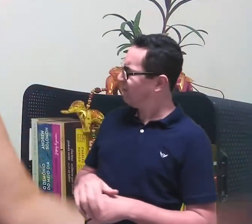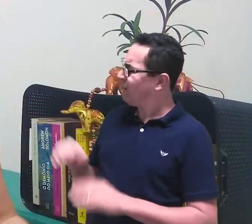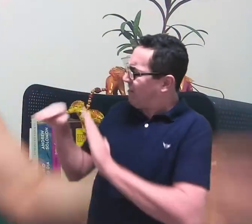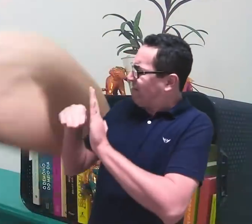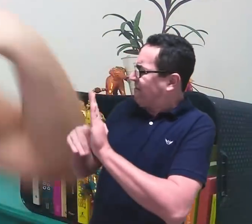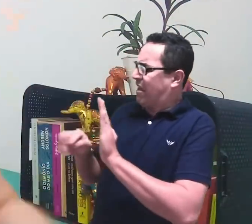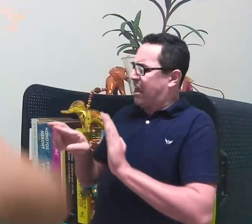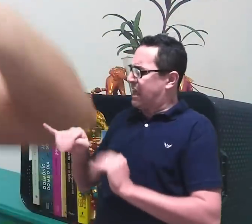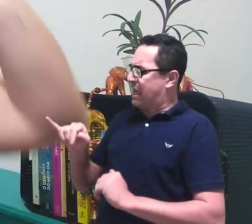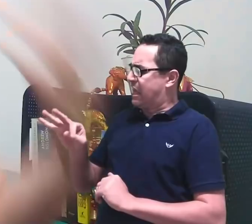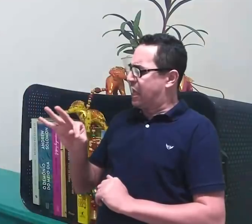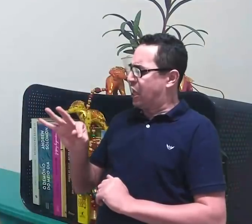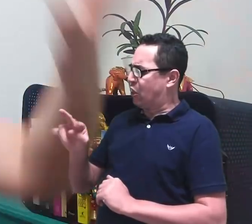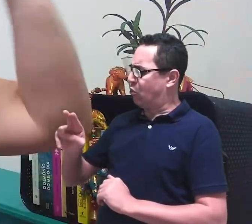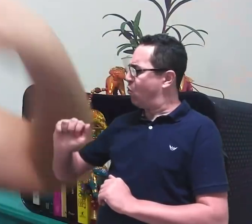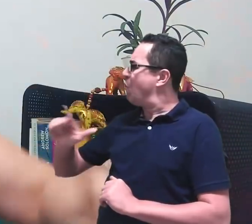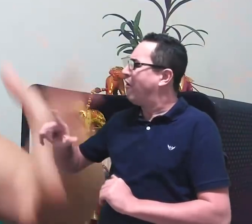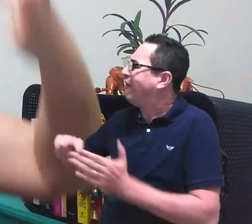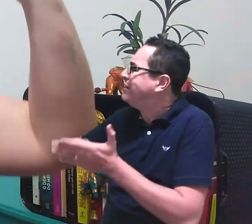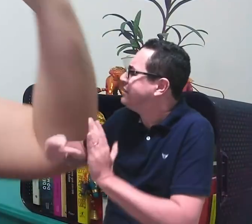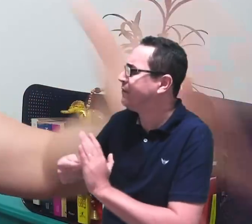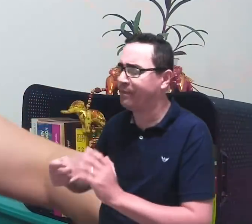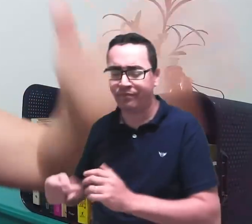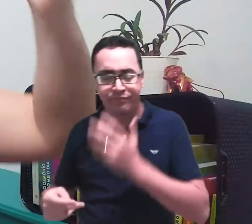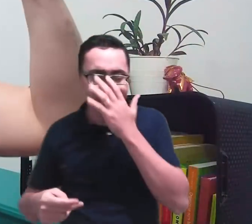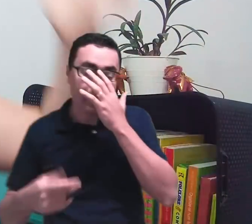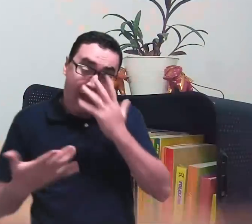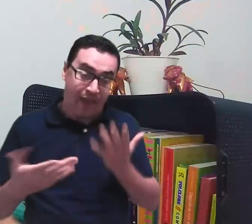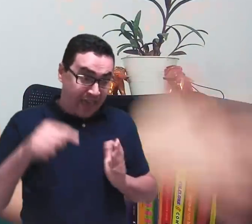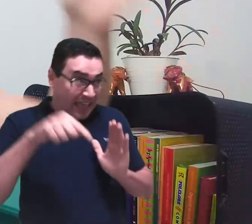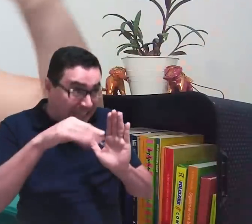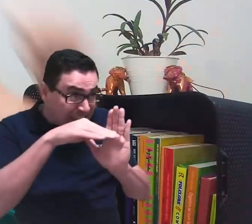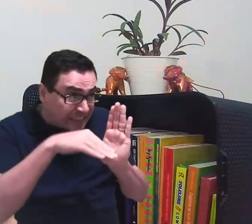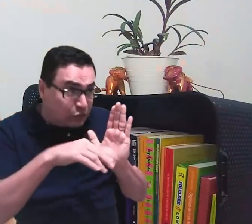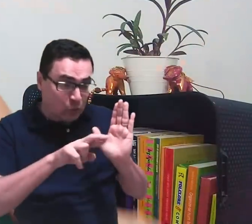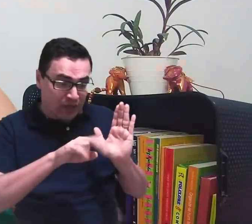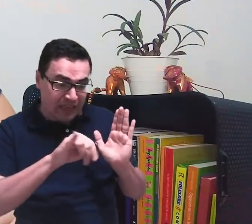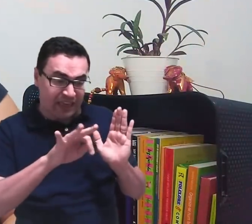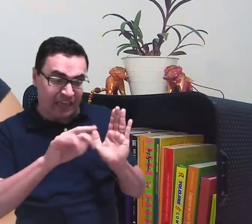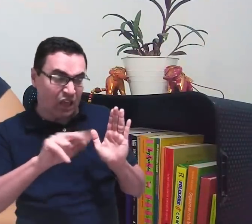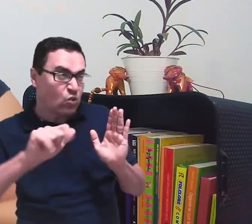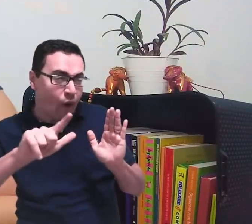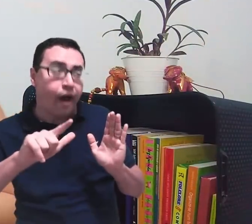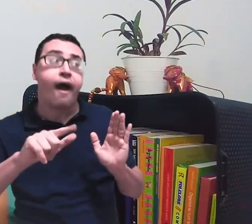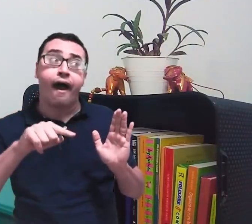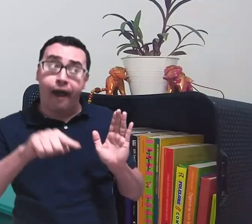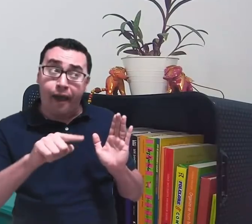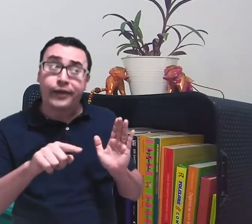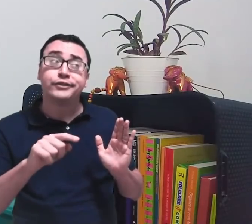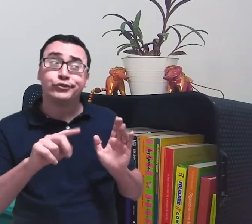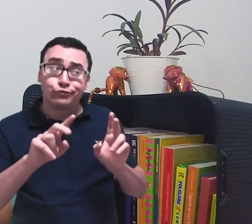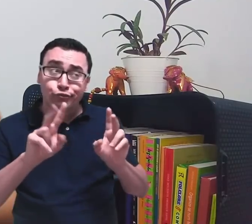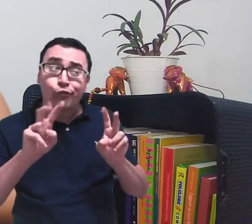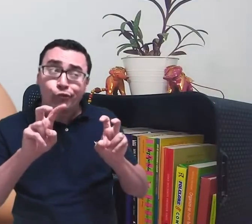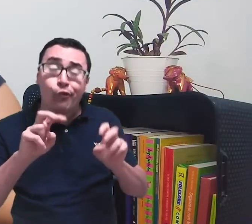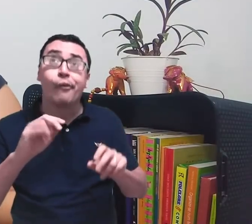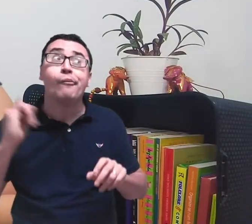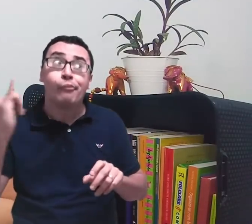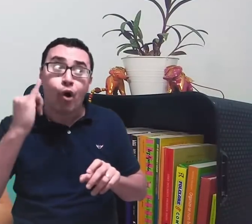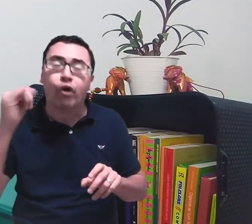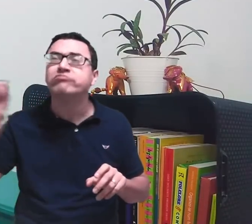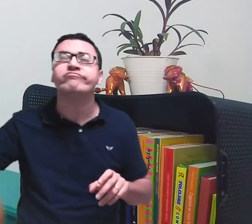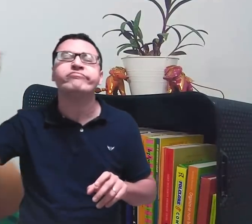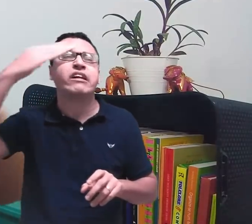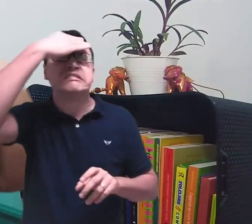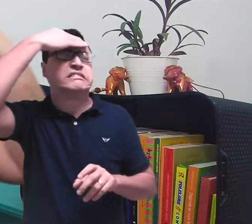É outra coisa também muito esquecida, disse a raposa. É o que faz com que